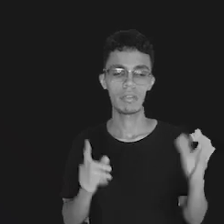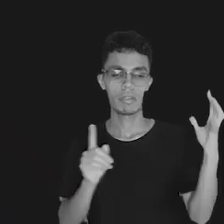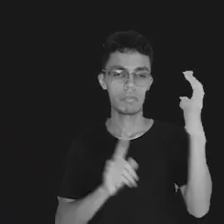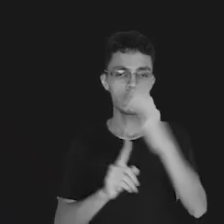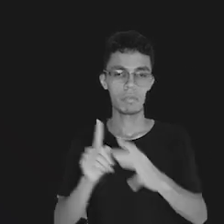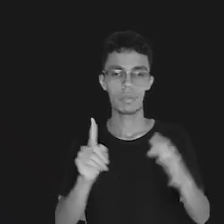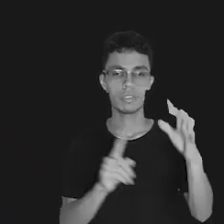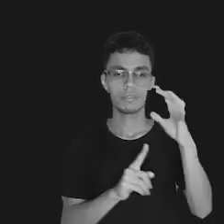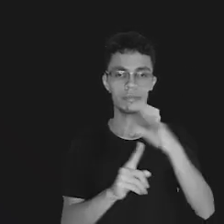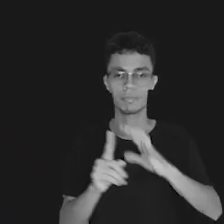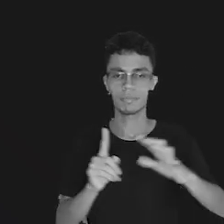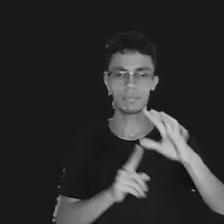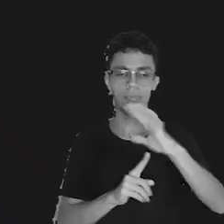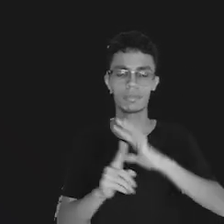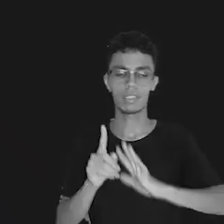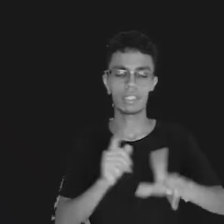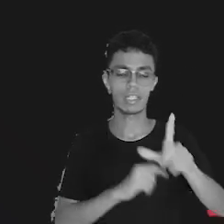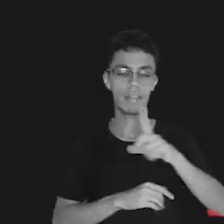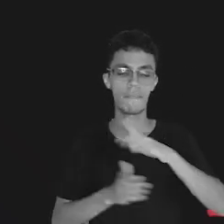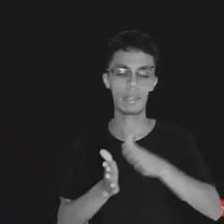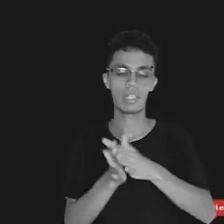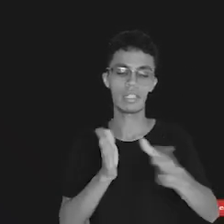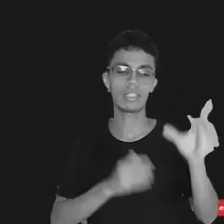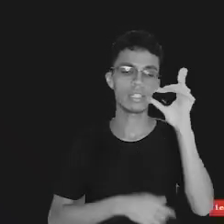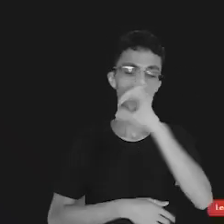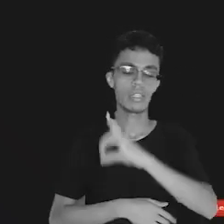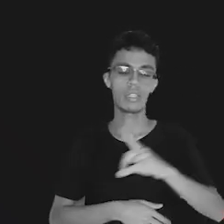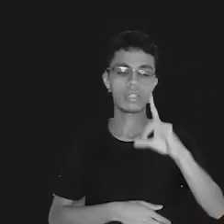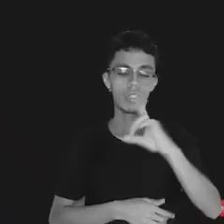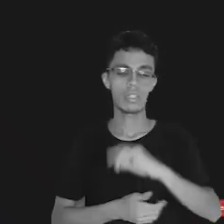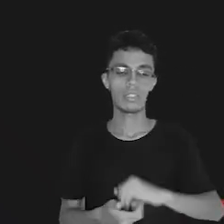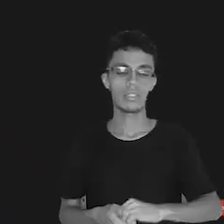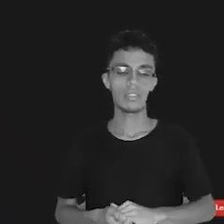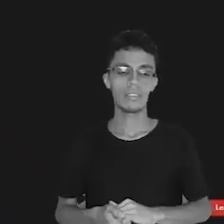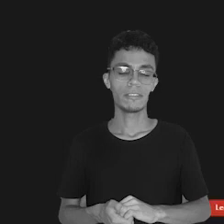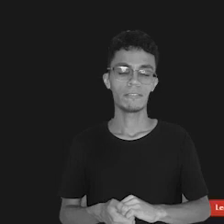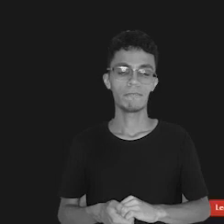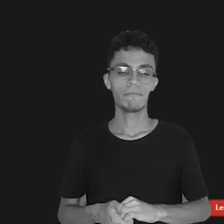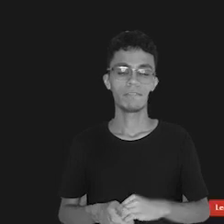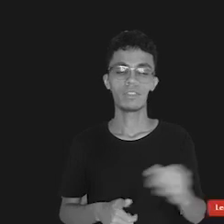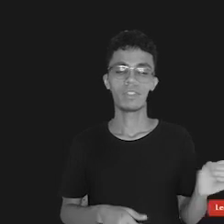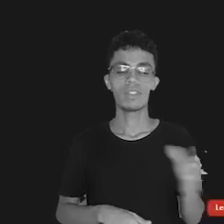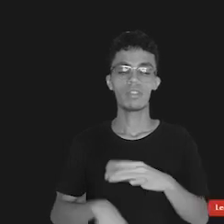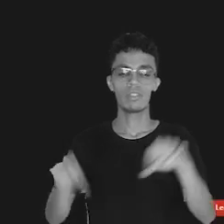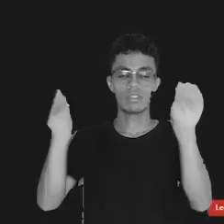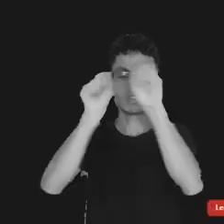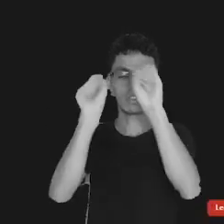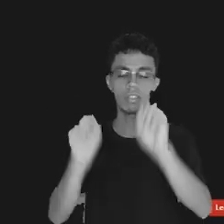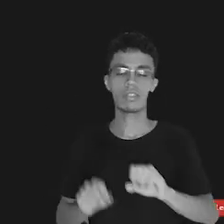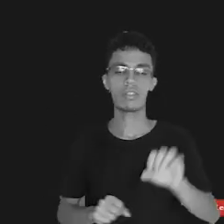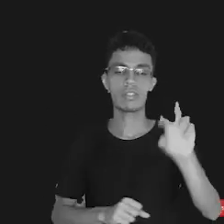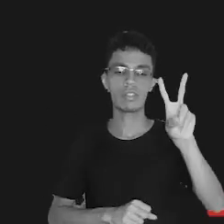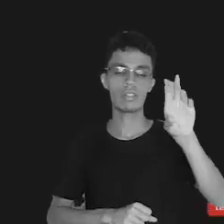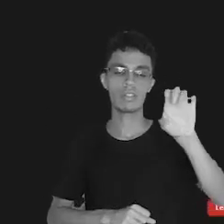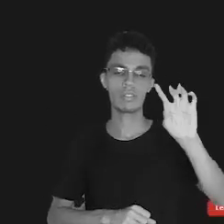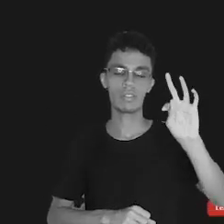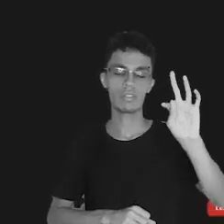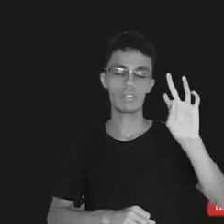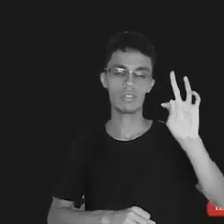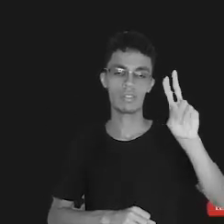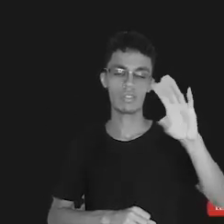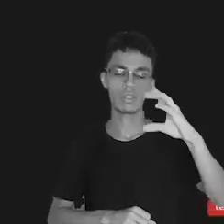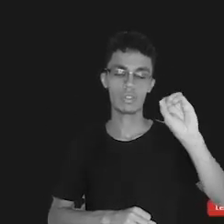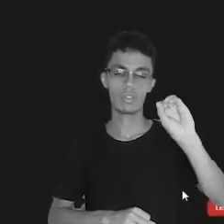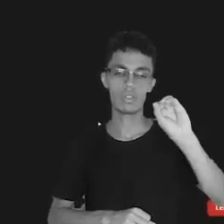influenciadas por essa atmosfera. A gente tem pela frente As Aves da Noite, O Novo Sistema, O Verdugo e A Morte do Patriarca.